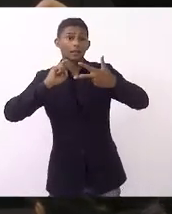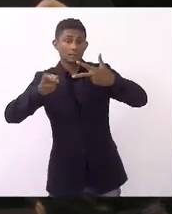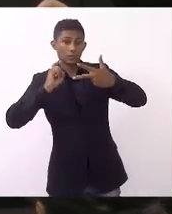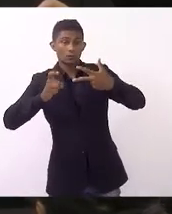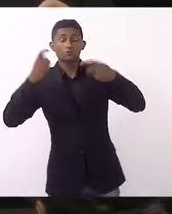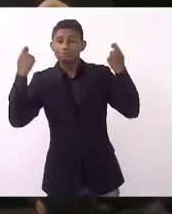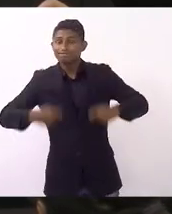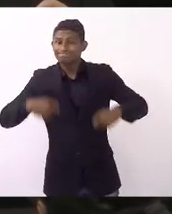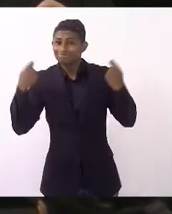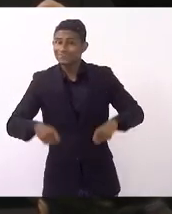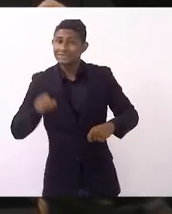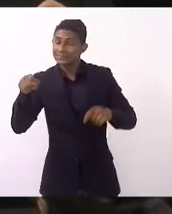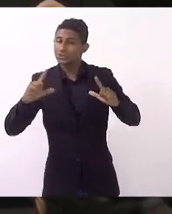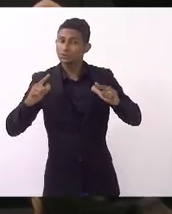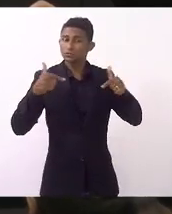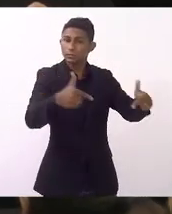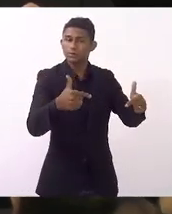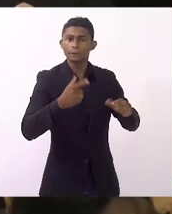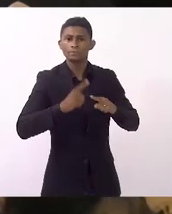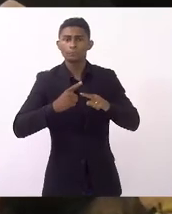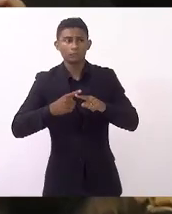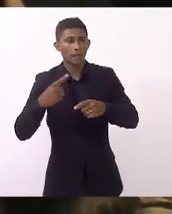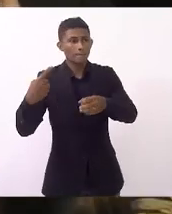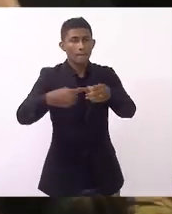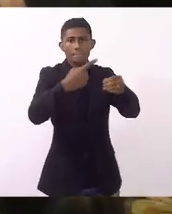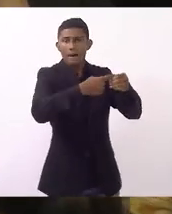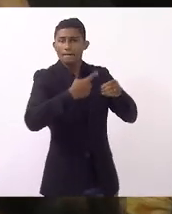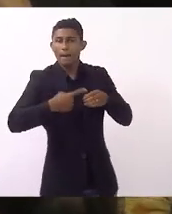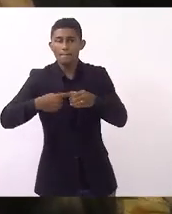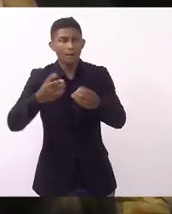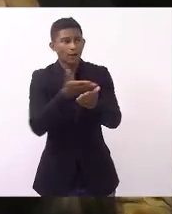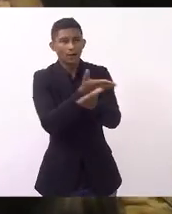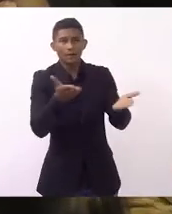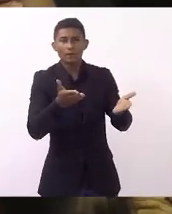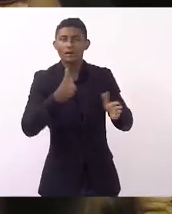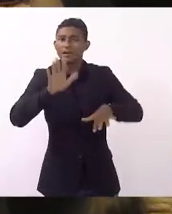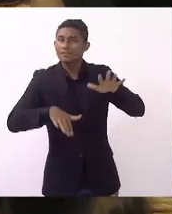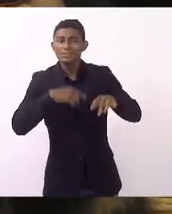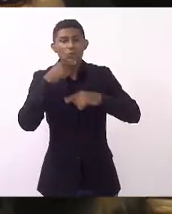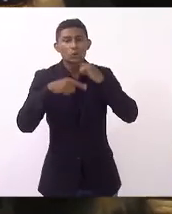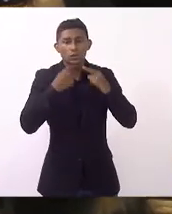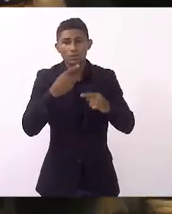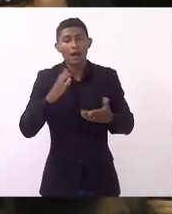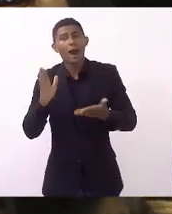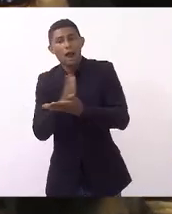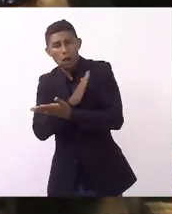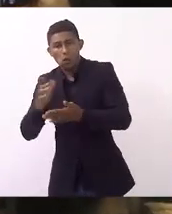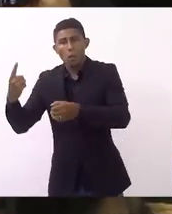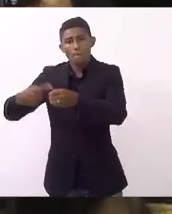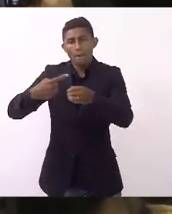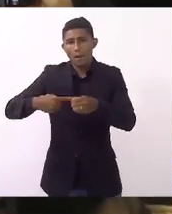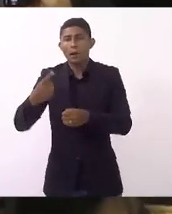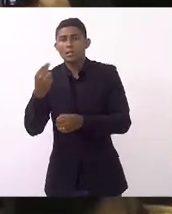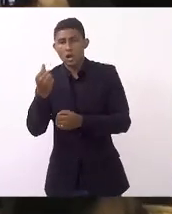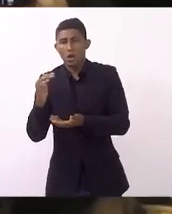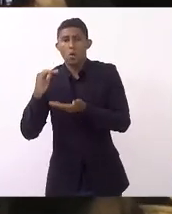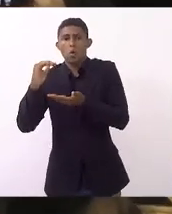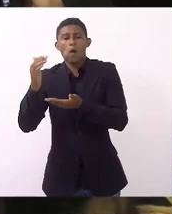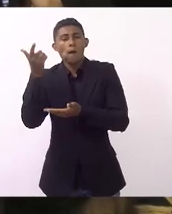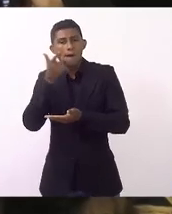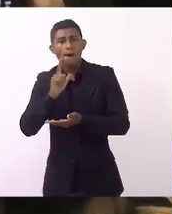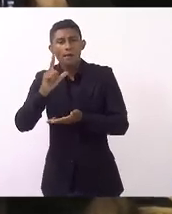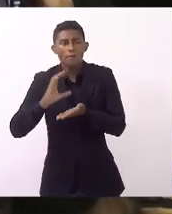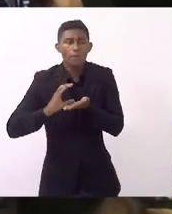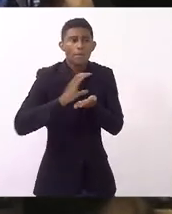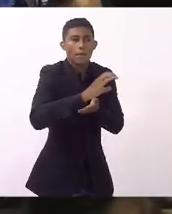parte, porque os municípios não seguram a onda. Um outro município endinheirado, com orçamento bilionário, pode até ter condições de fazer investimentos